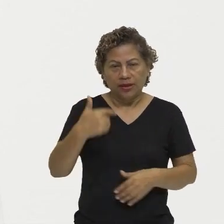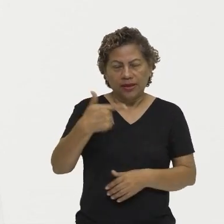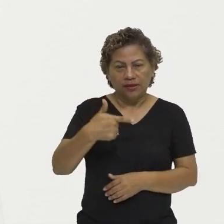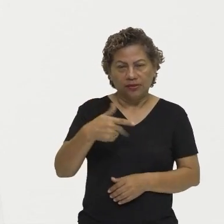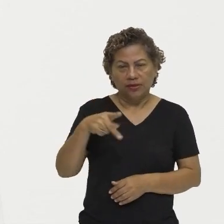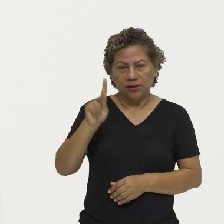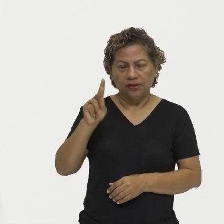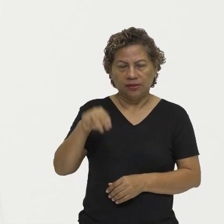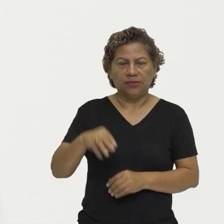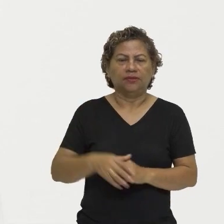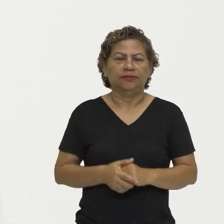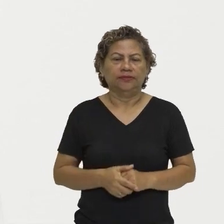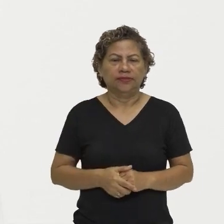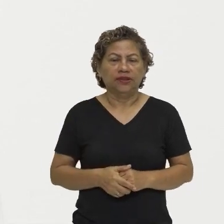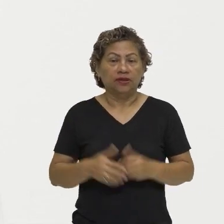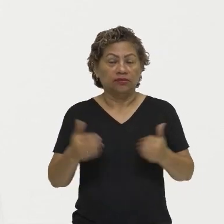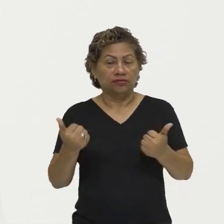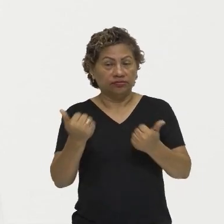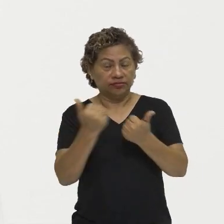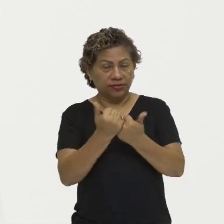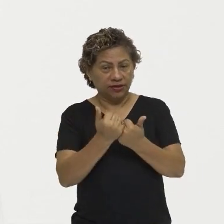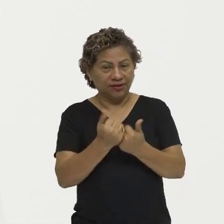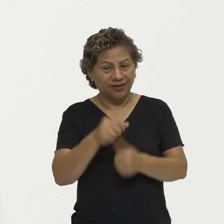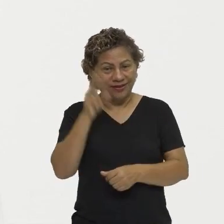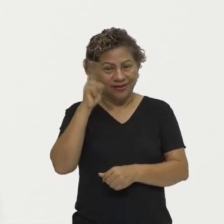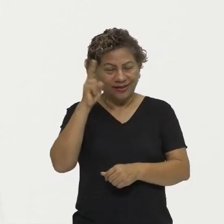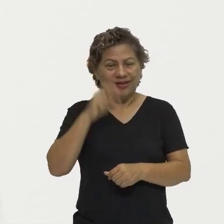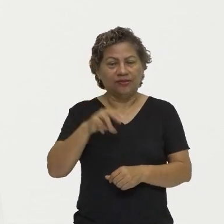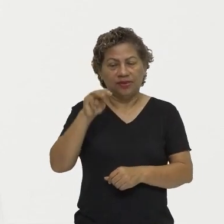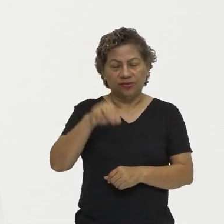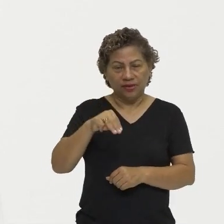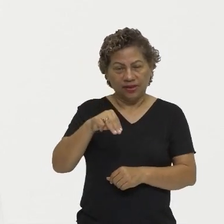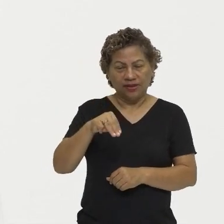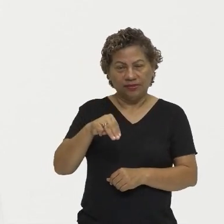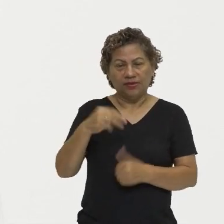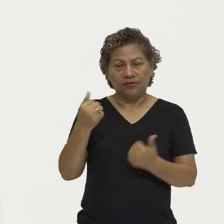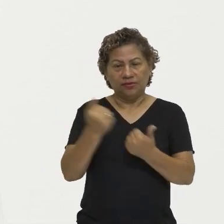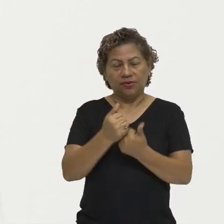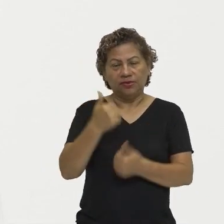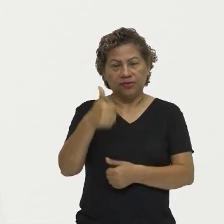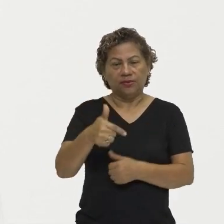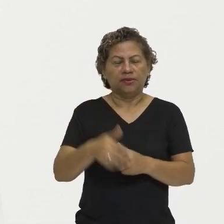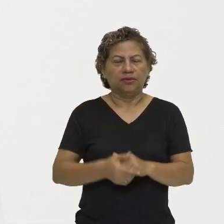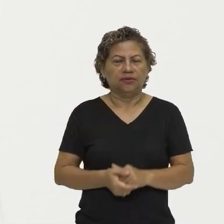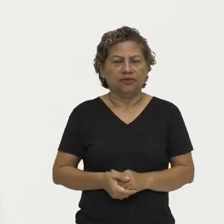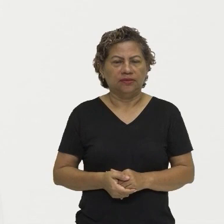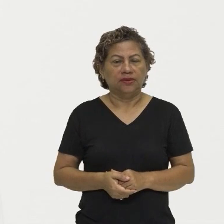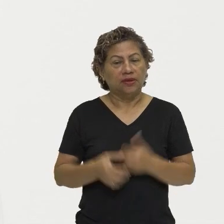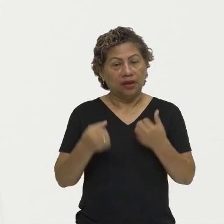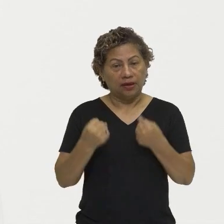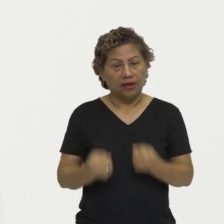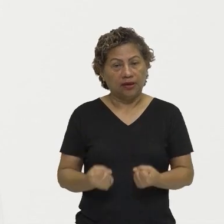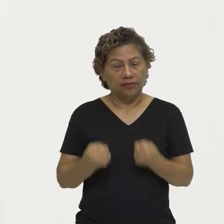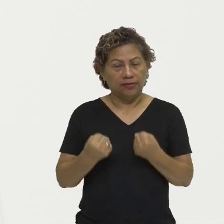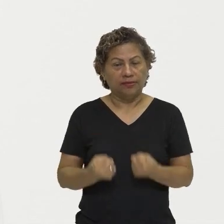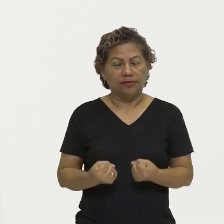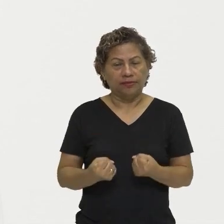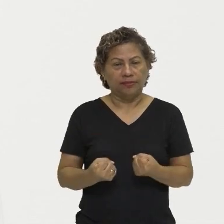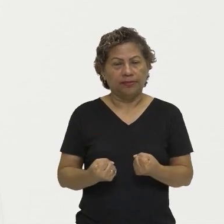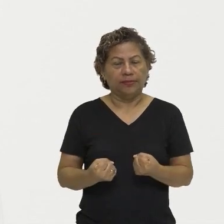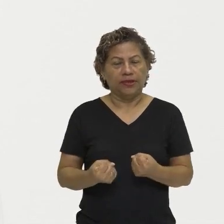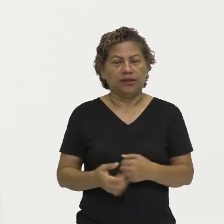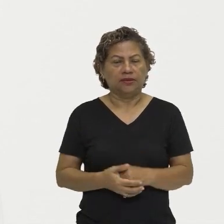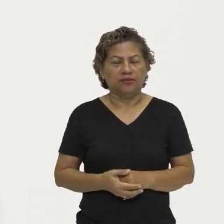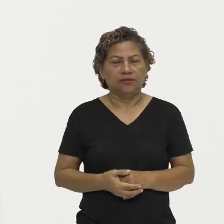aqui, ó. No lugar do M, a gente colocou o 2. Esse valor aqui é a massa. E no lugar